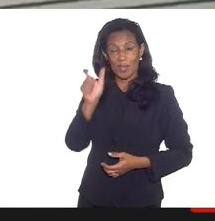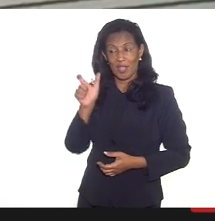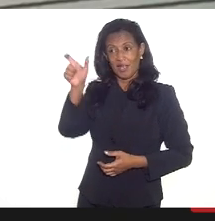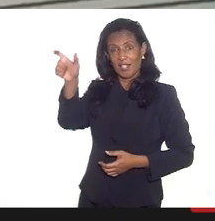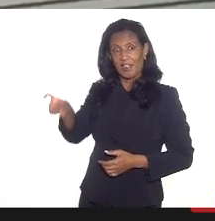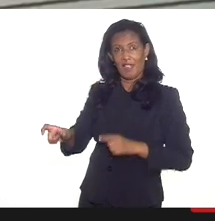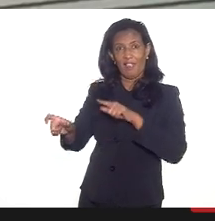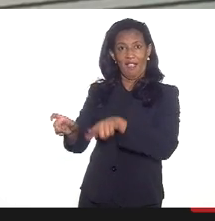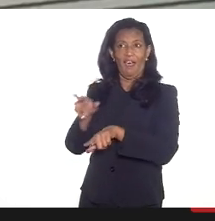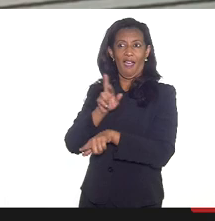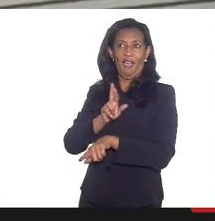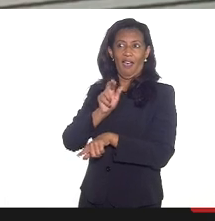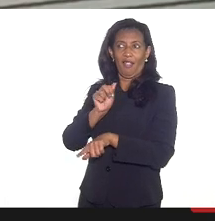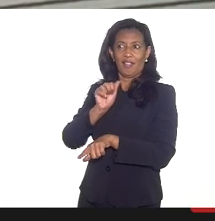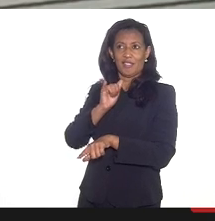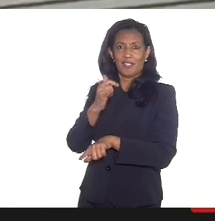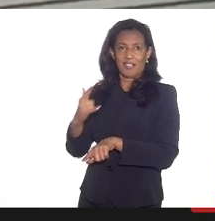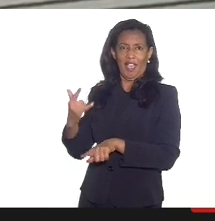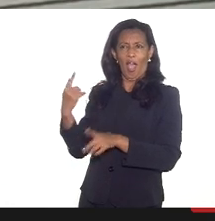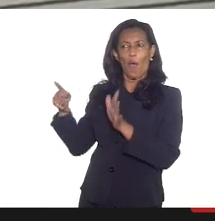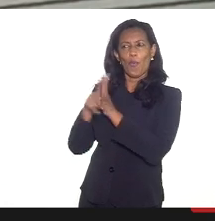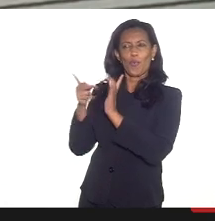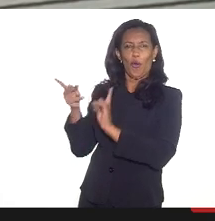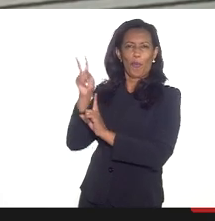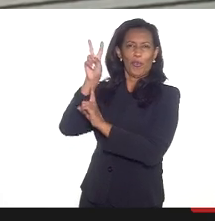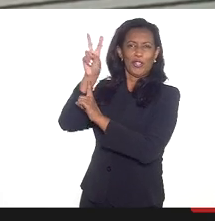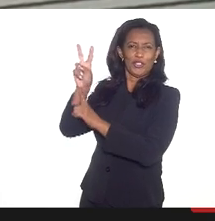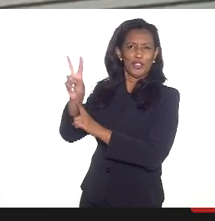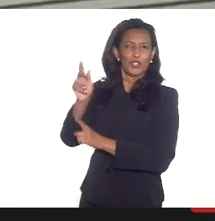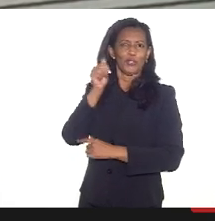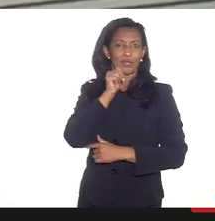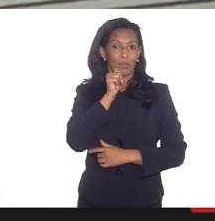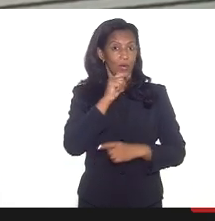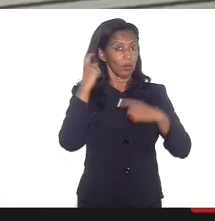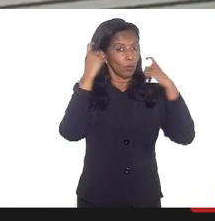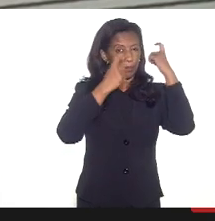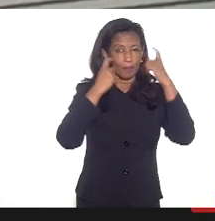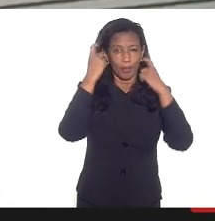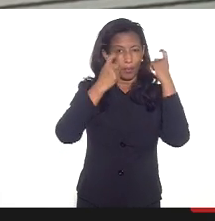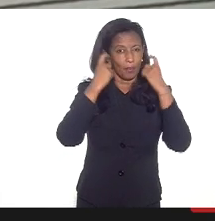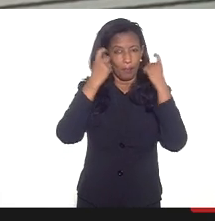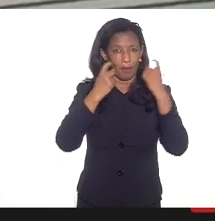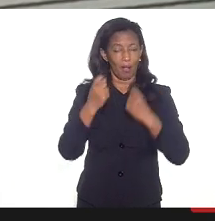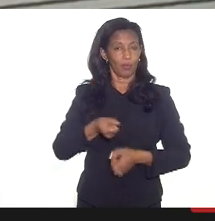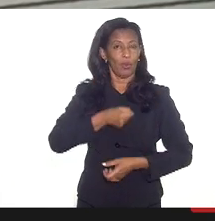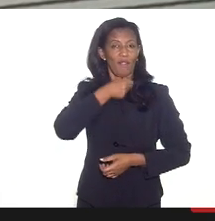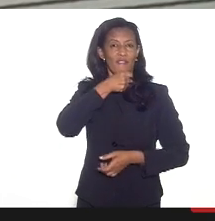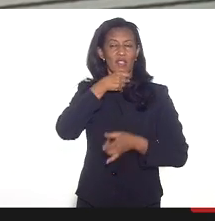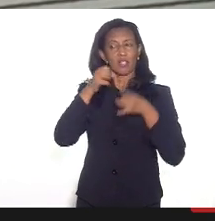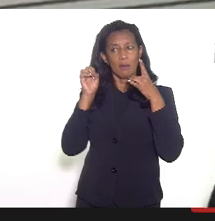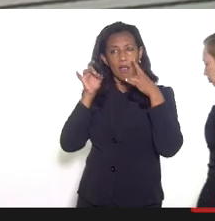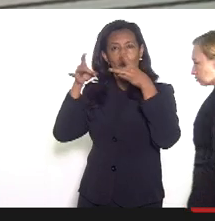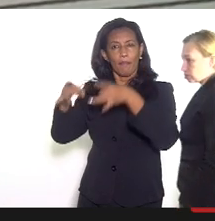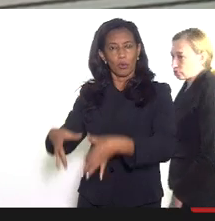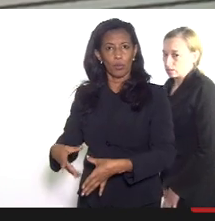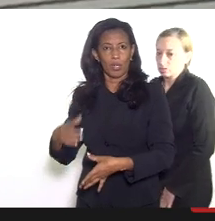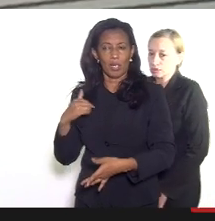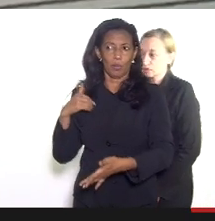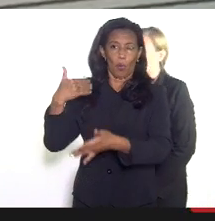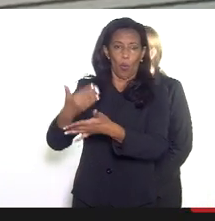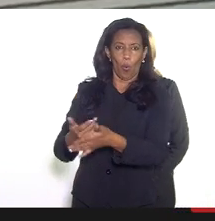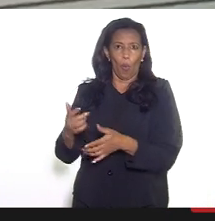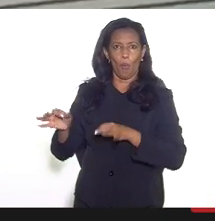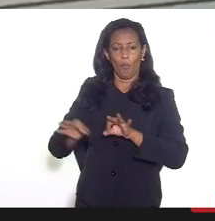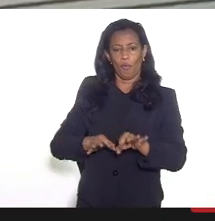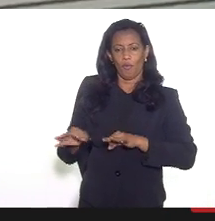questão racial, pela questão do índio, pela questão da mulher. Estou preocupadíssimo com a questão da velhice abandonada, é o meu próximo projeto,